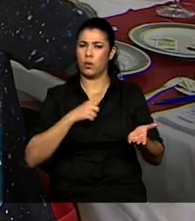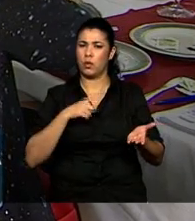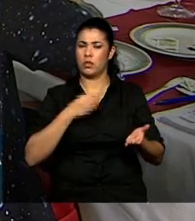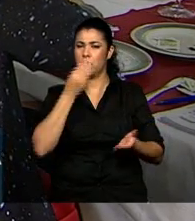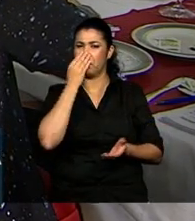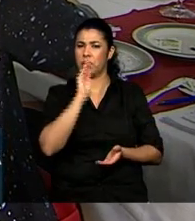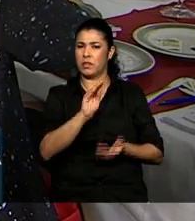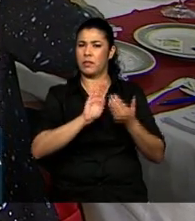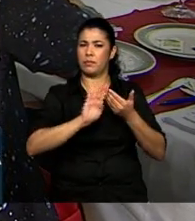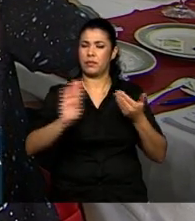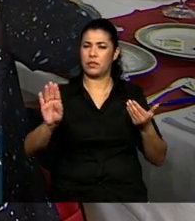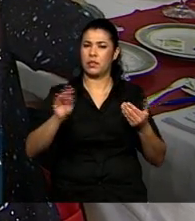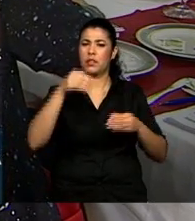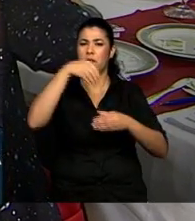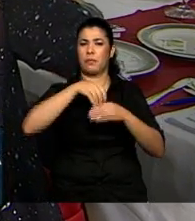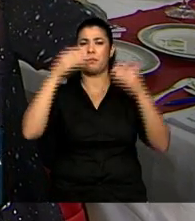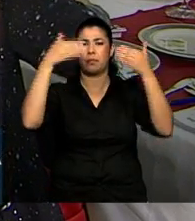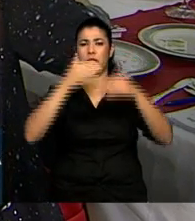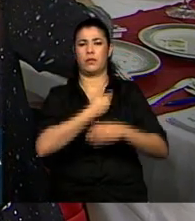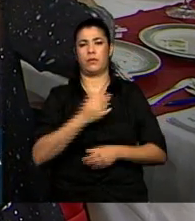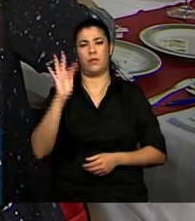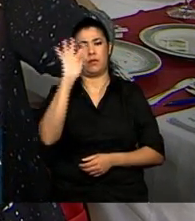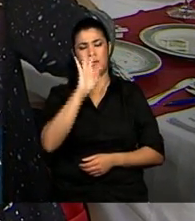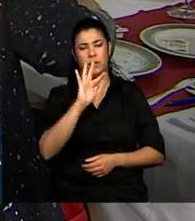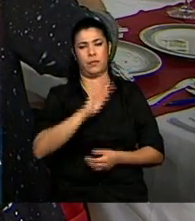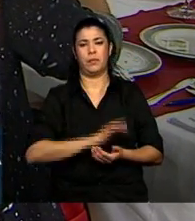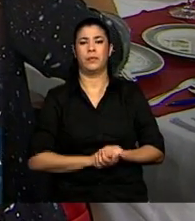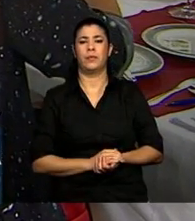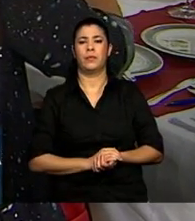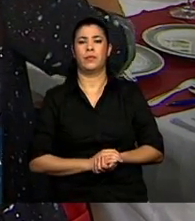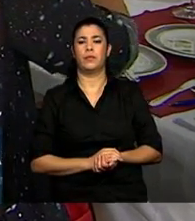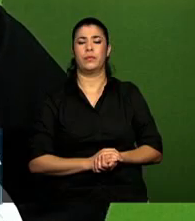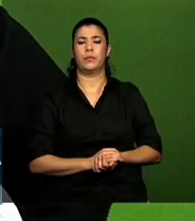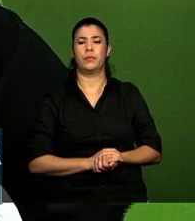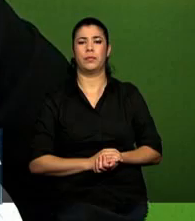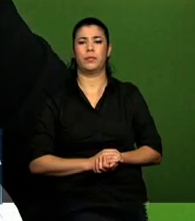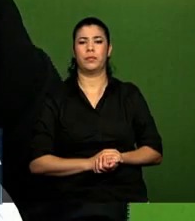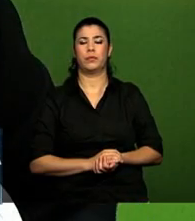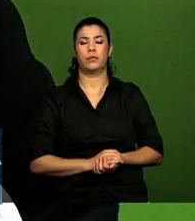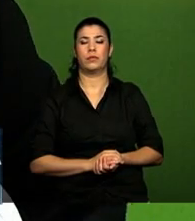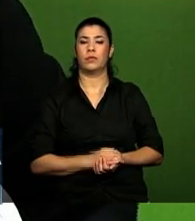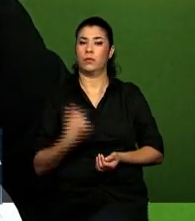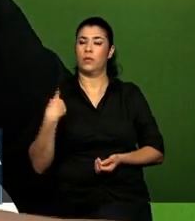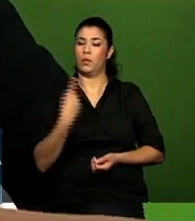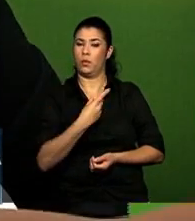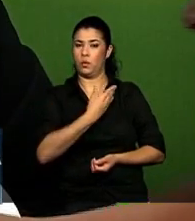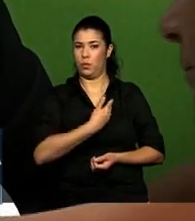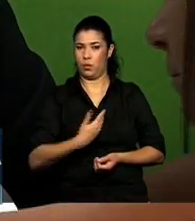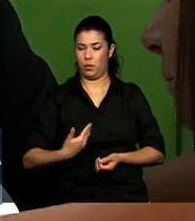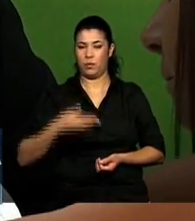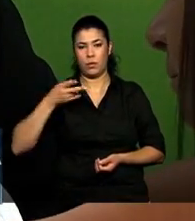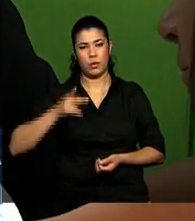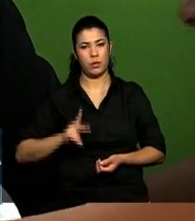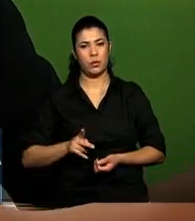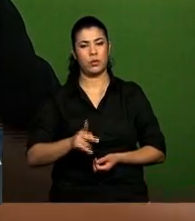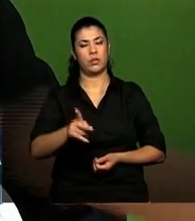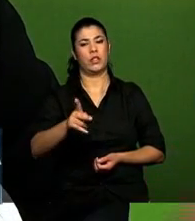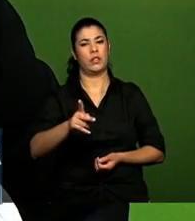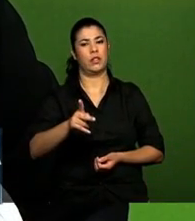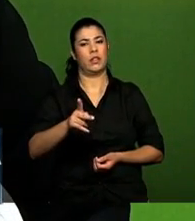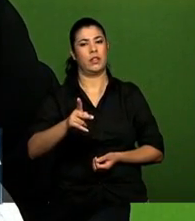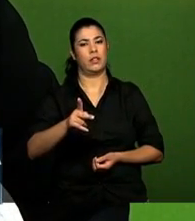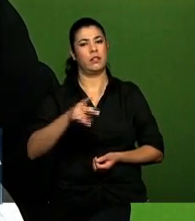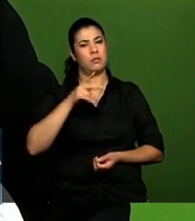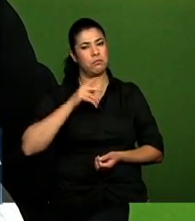né diante do Governo Federal Não nós vamos dar continuidade nós estamos